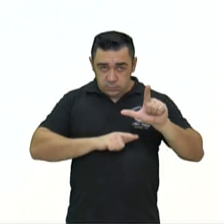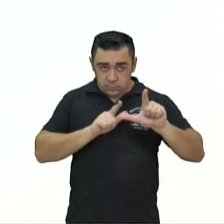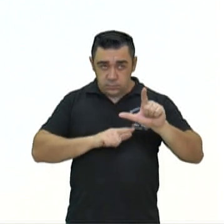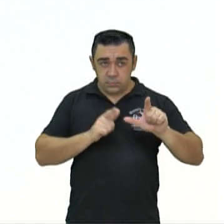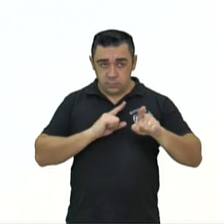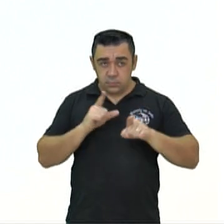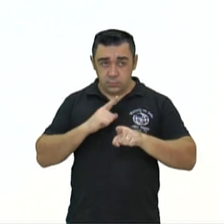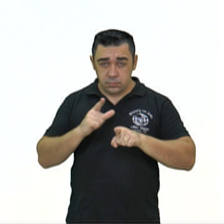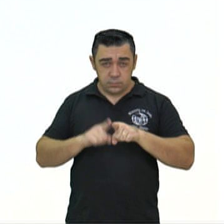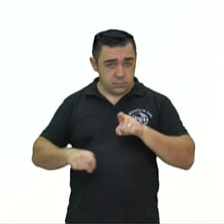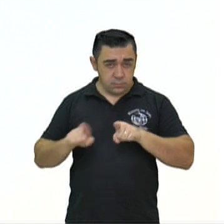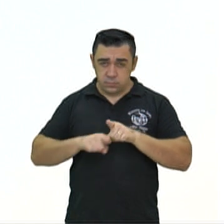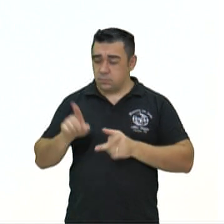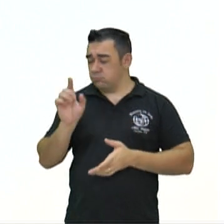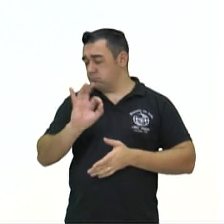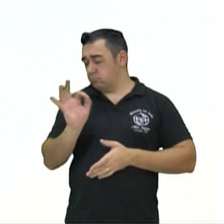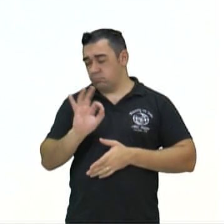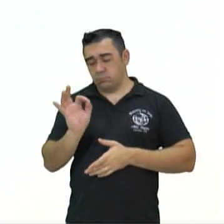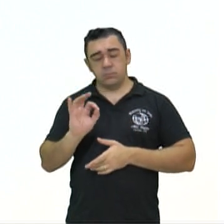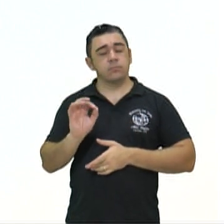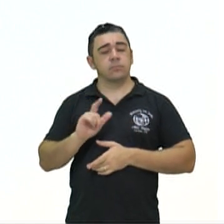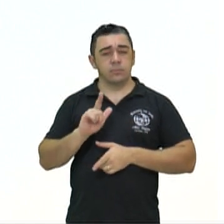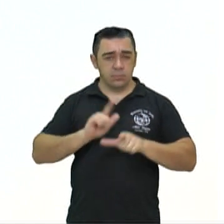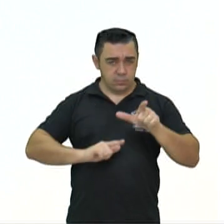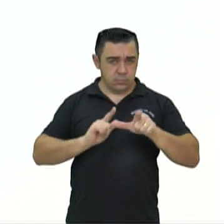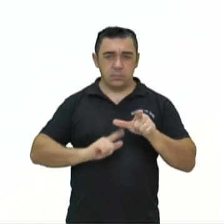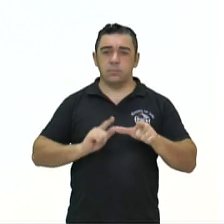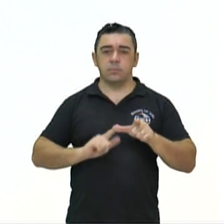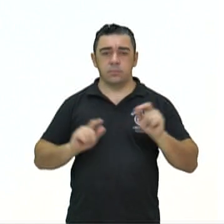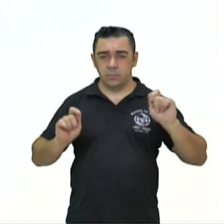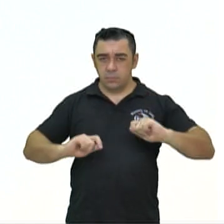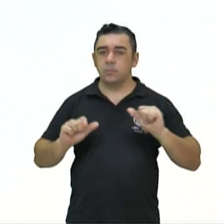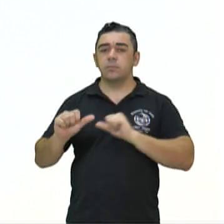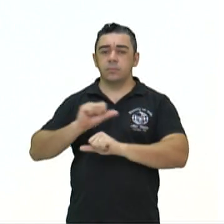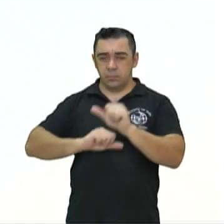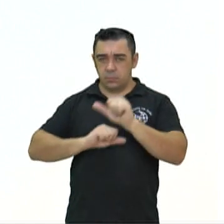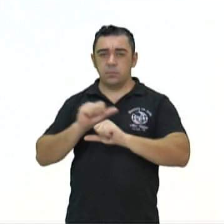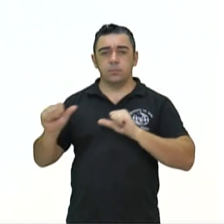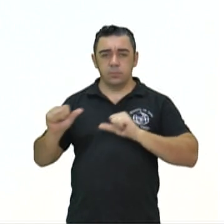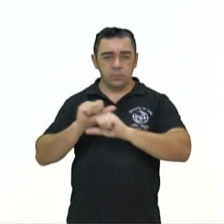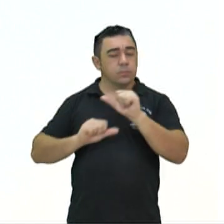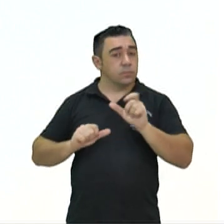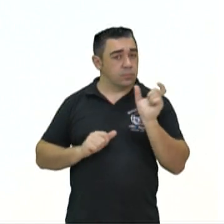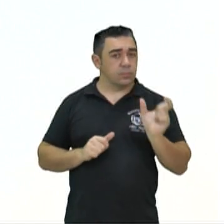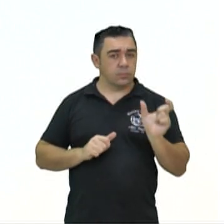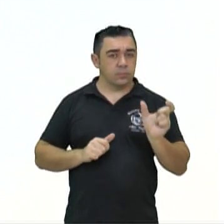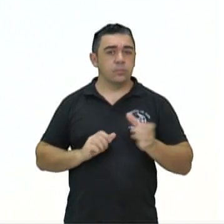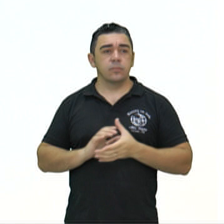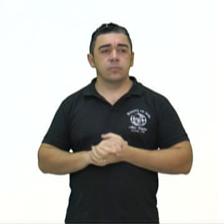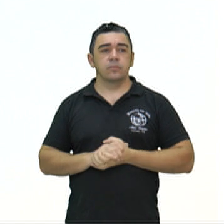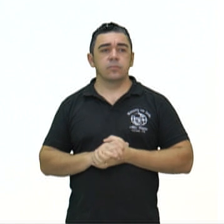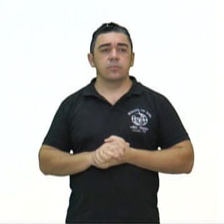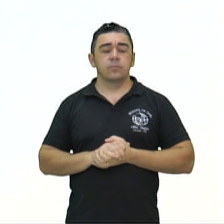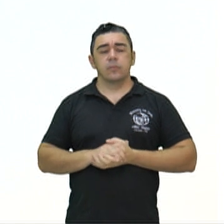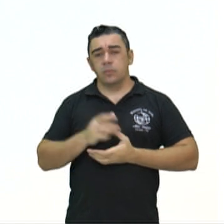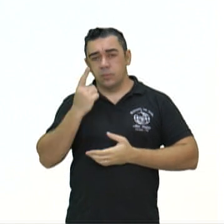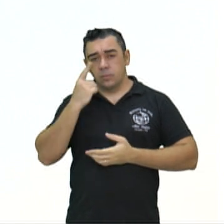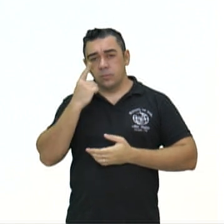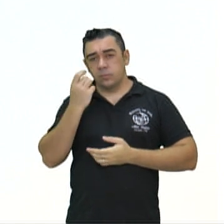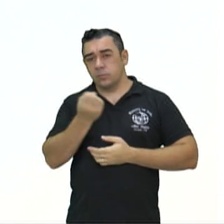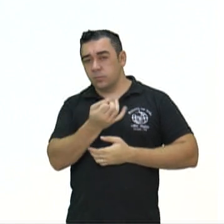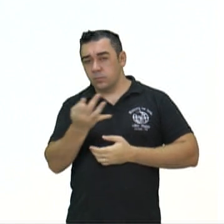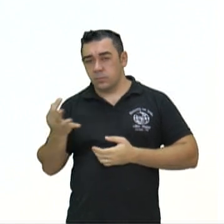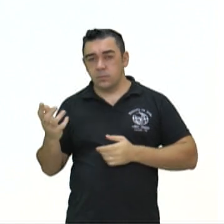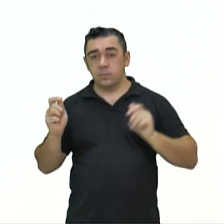repetem? Não, nenhuma letra se repete, né? Então, é uma palavra que a gente pode ver os